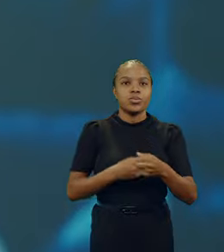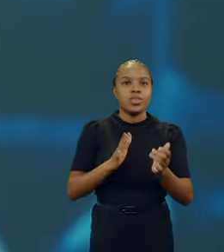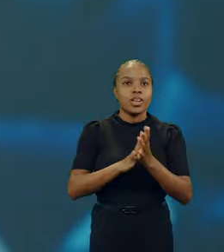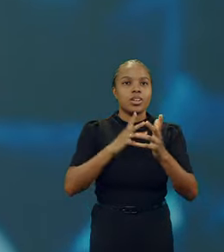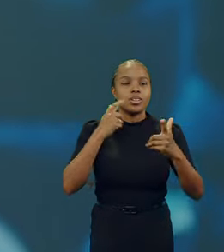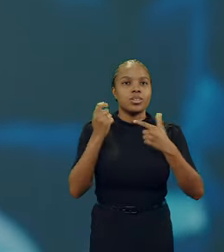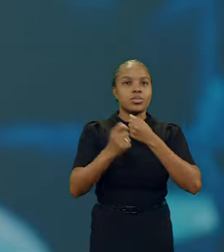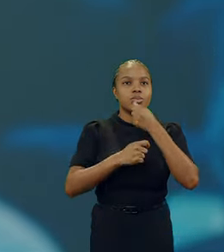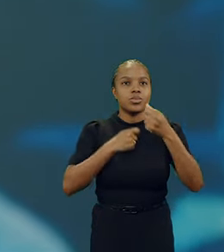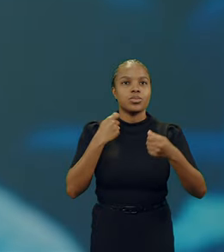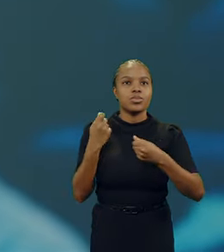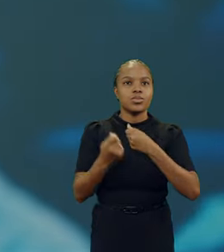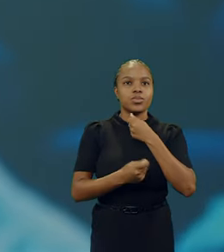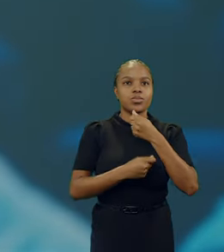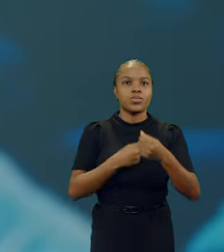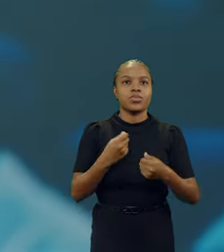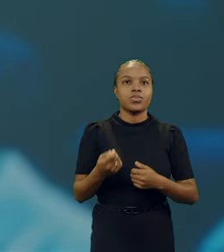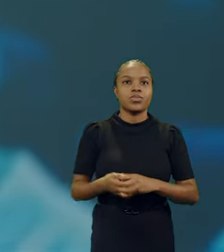Aleluia.